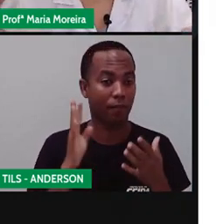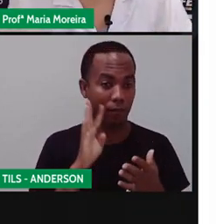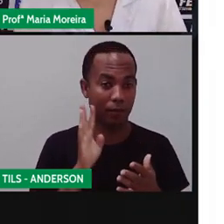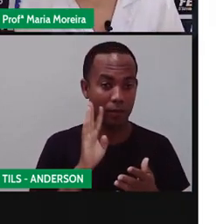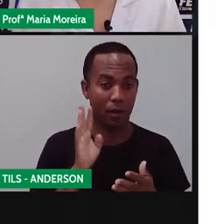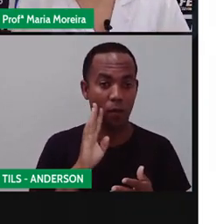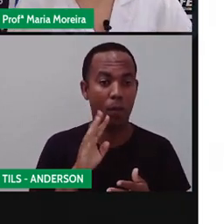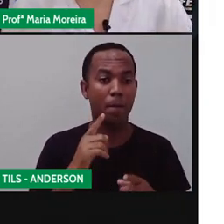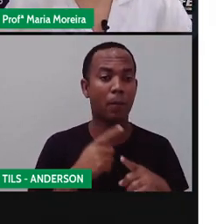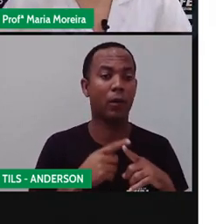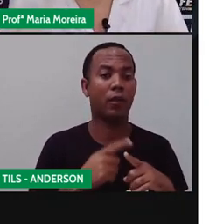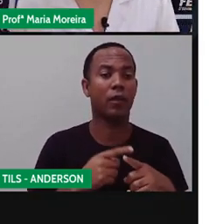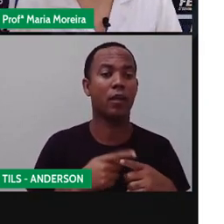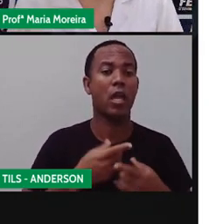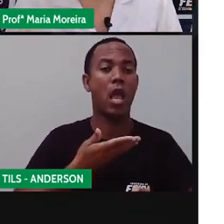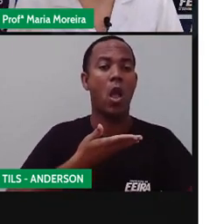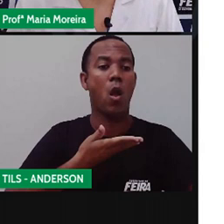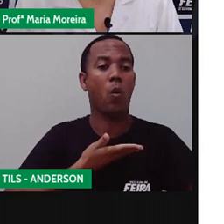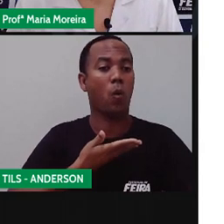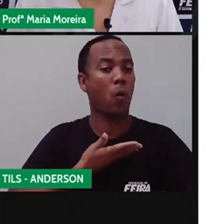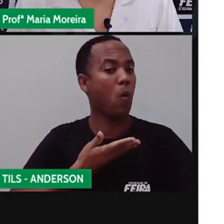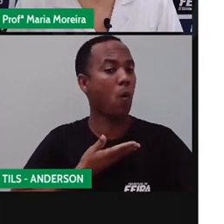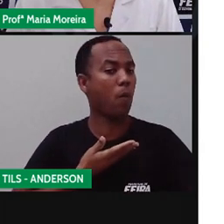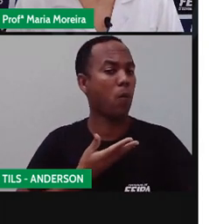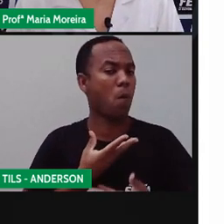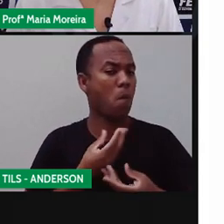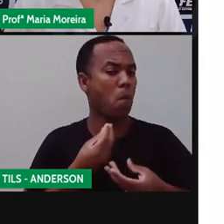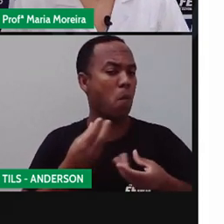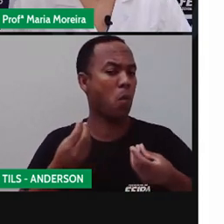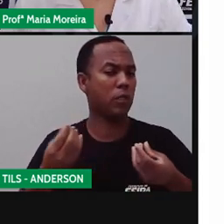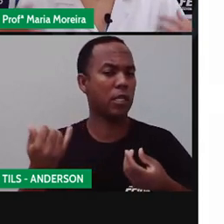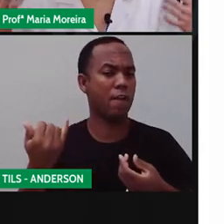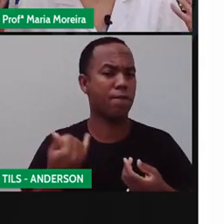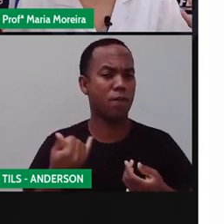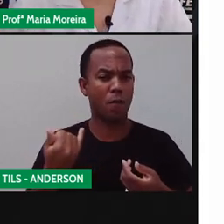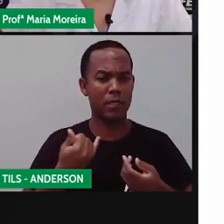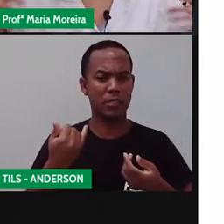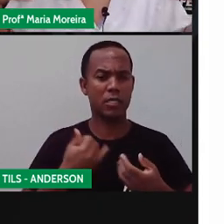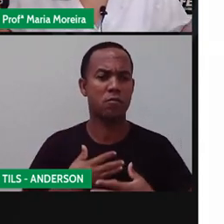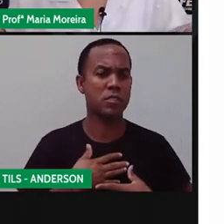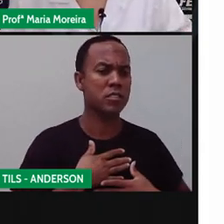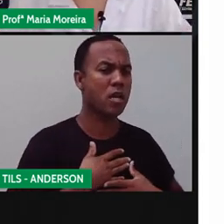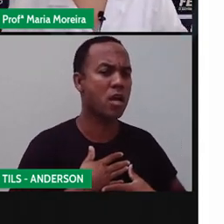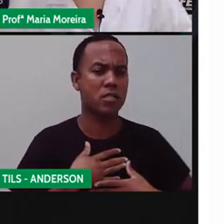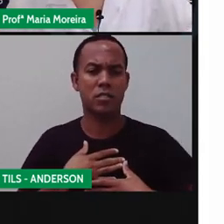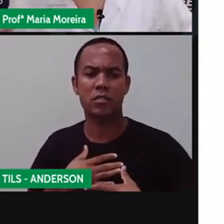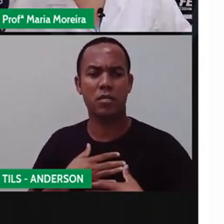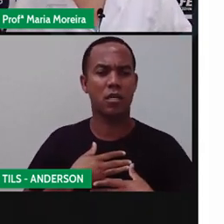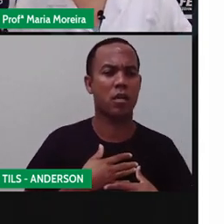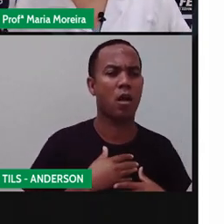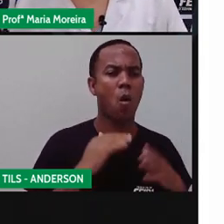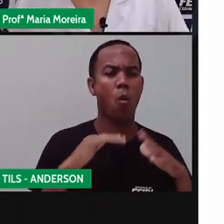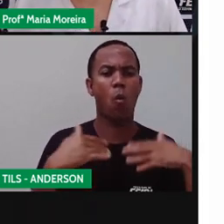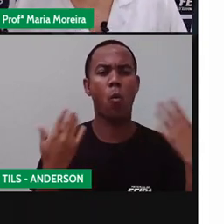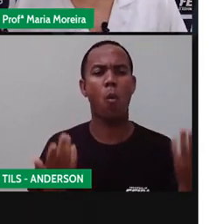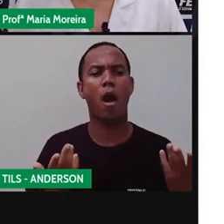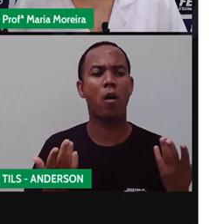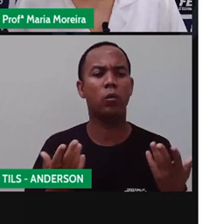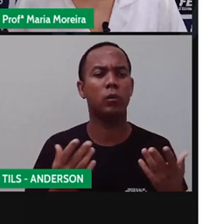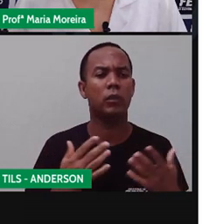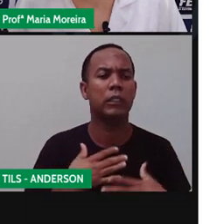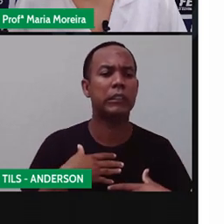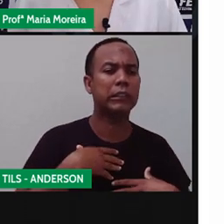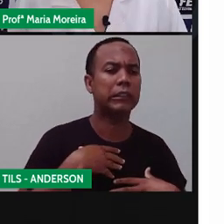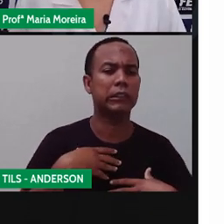nosso corpo, ele expressa várias informações, né? E quando a gente fala de dança, sobre movimento, quais danças vocês